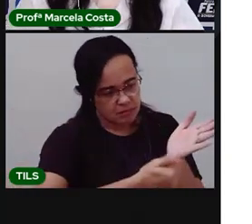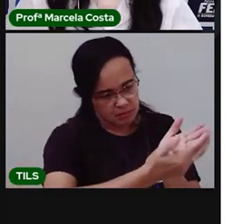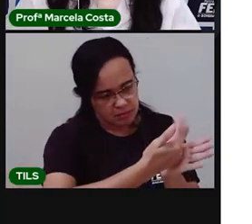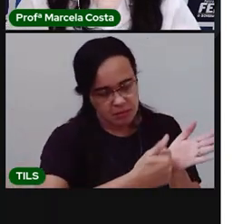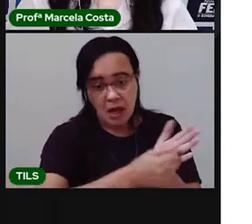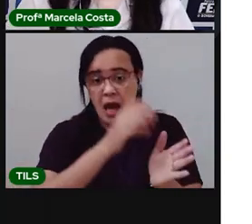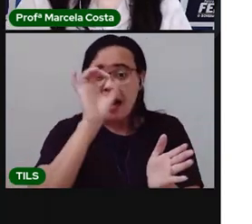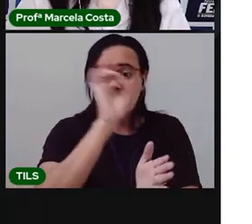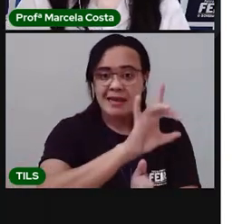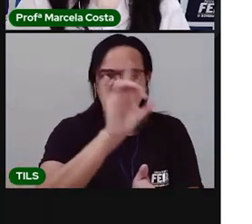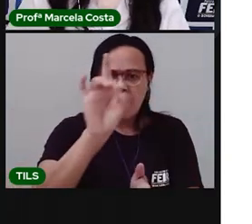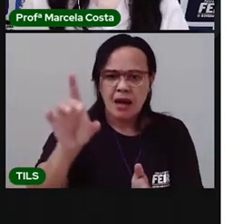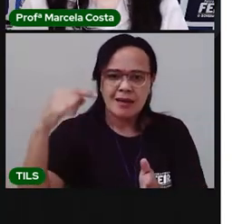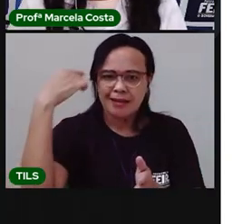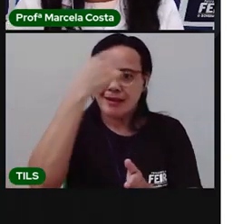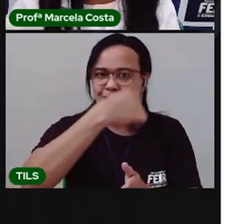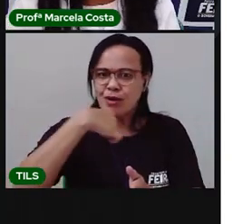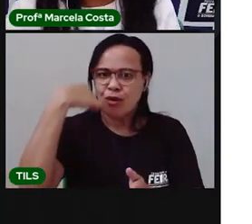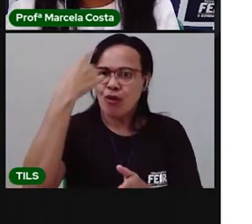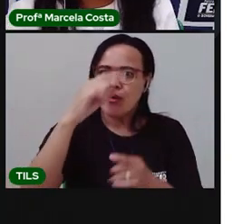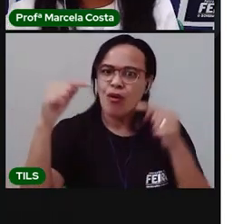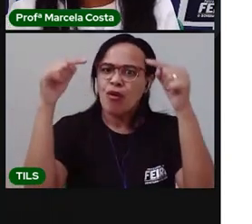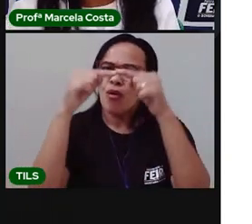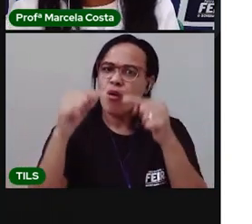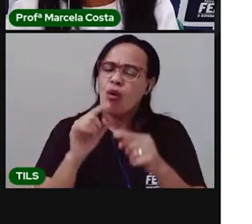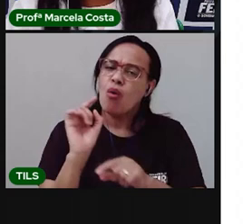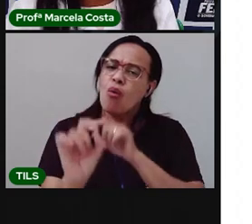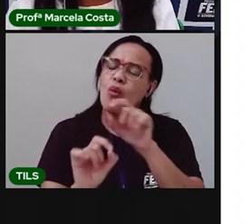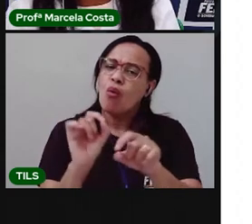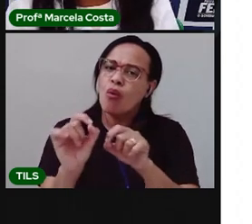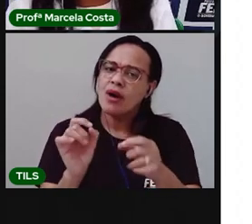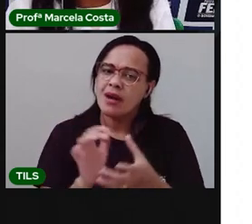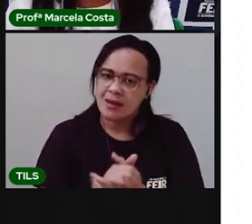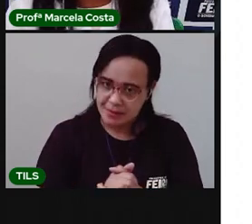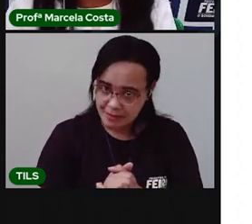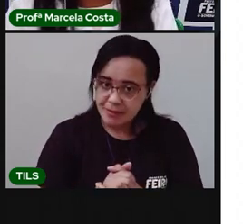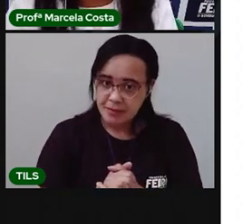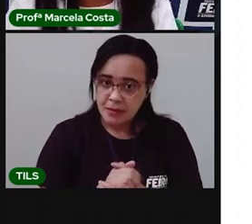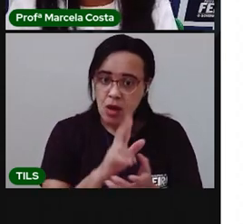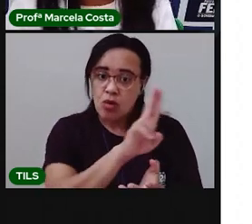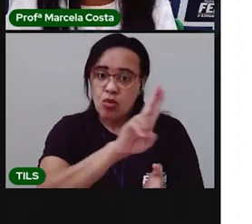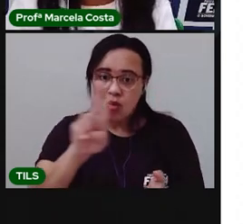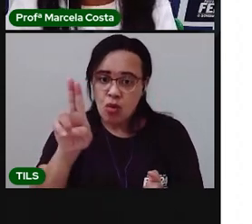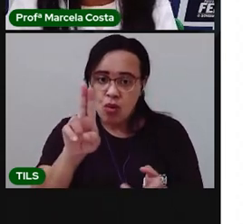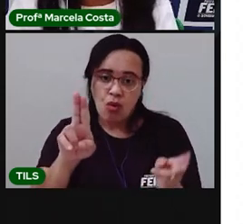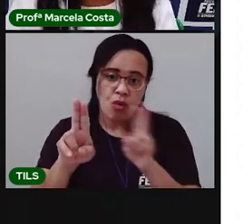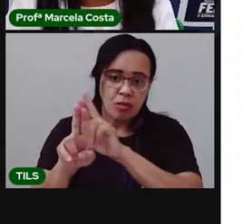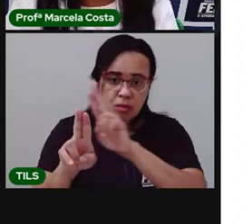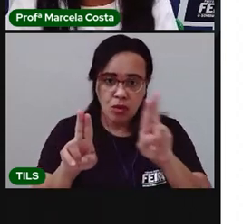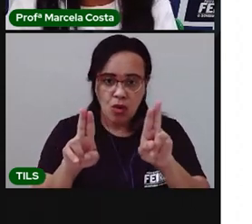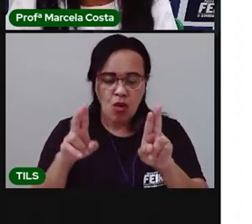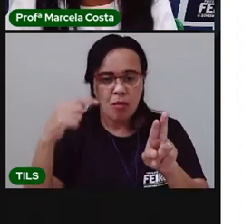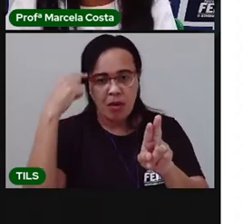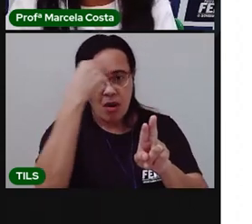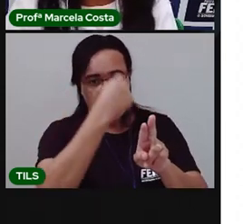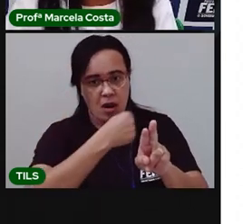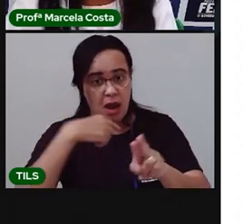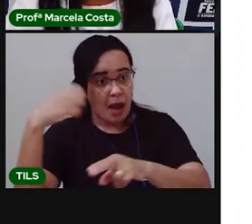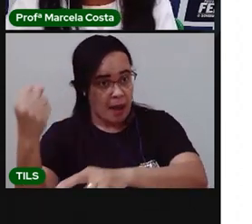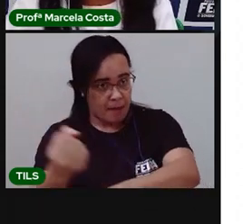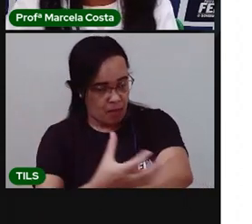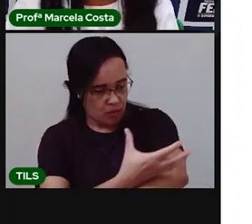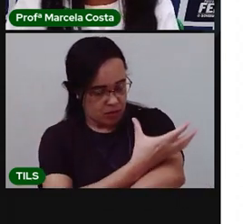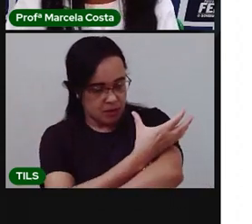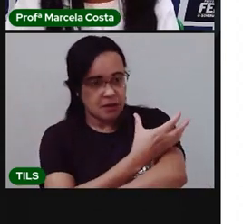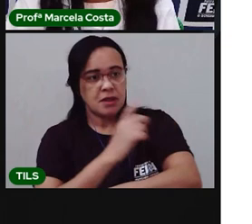em cada roxinho. Vamos fazer a leitura do nome da expressão, do nome da emoção, e você